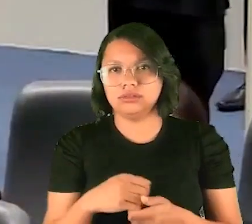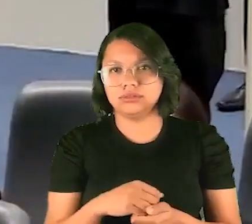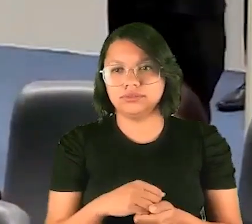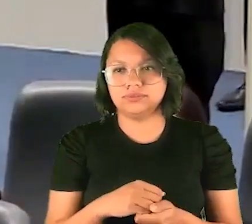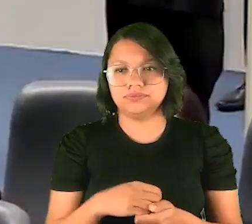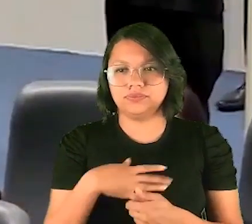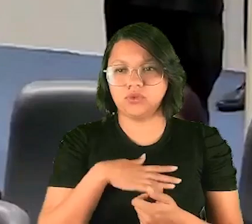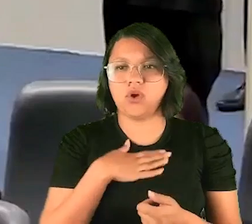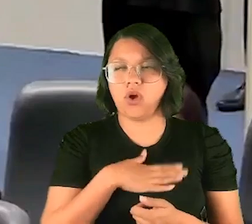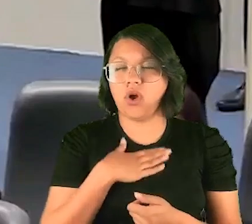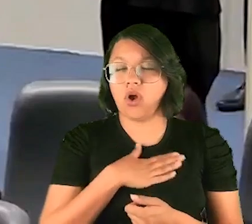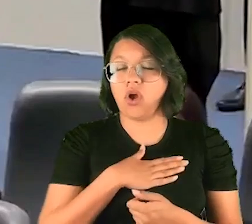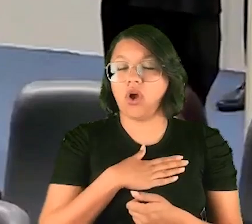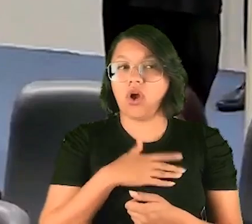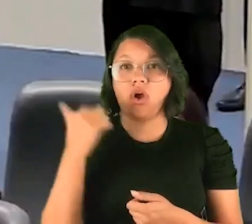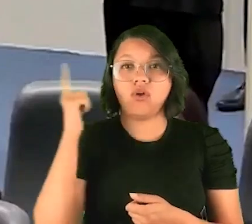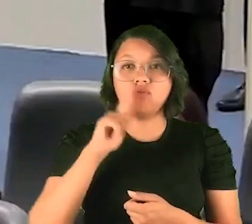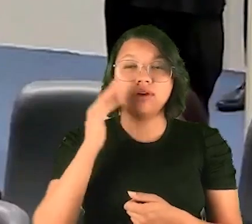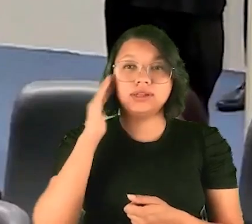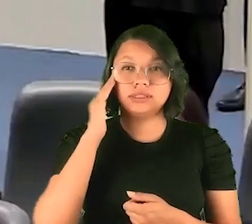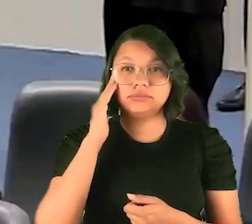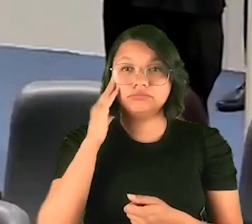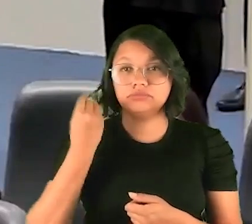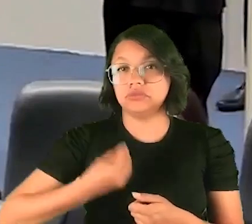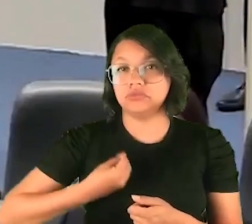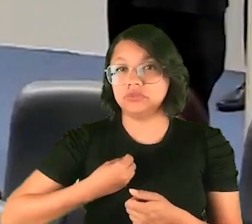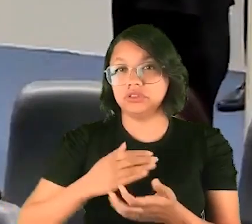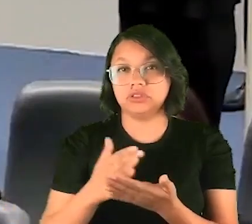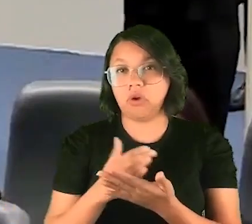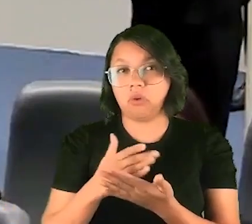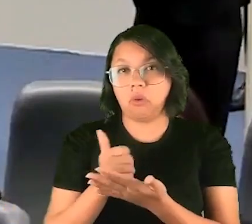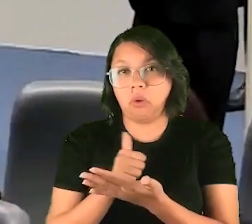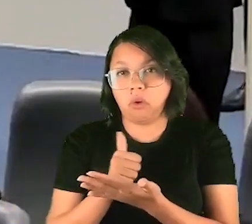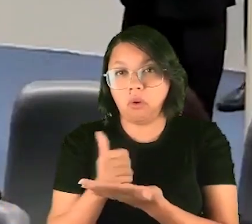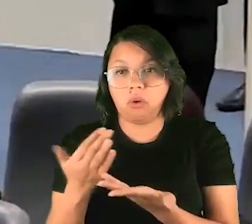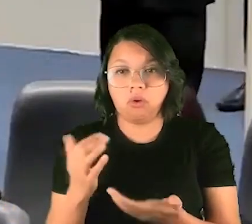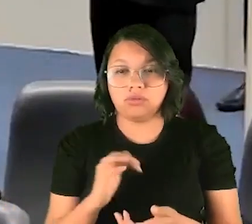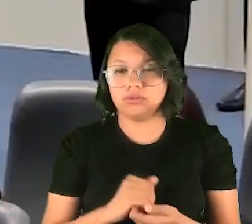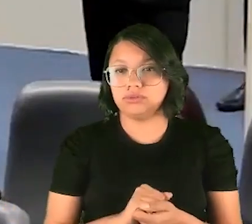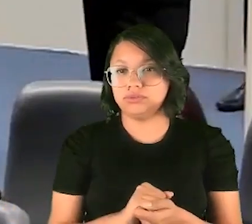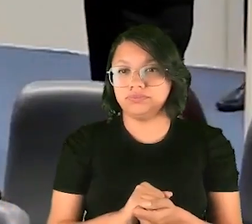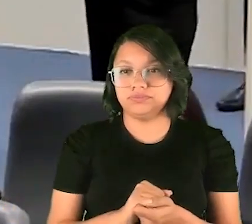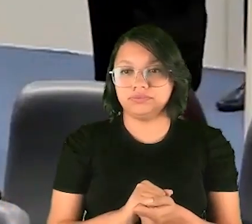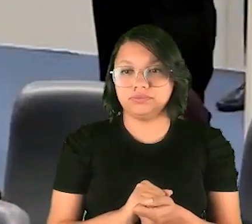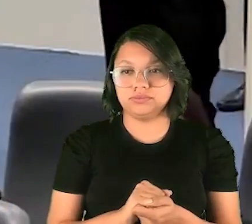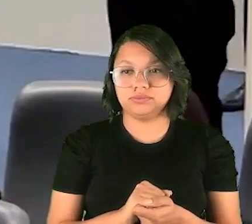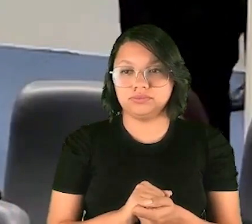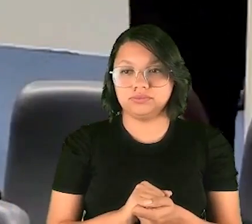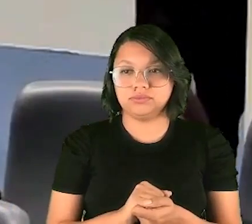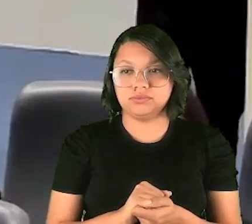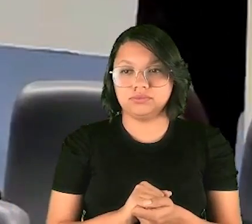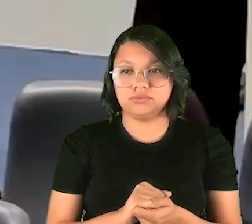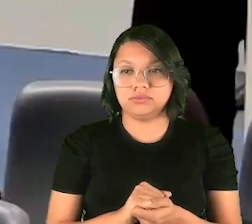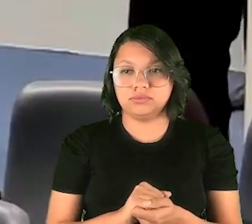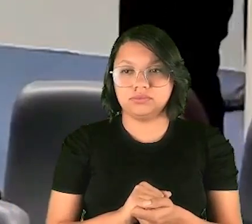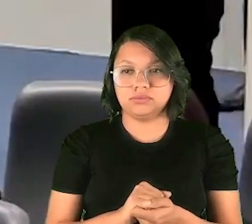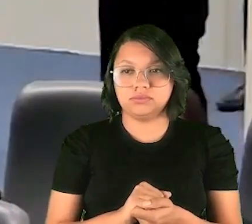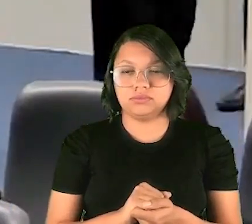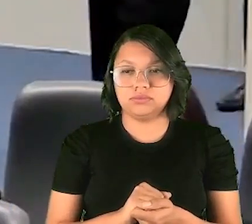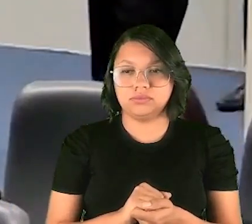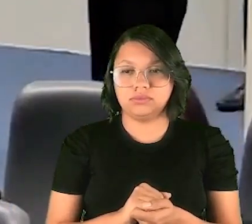mil, 40 mil por mês. É isso que eu gostaria de conseguir entender. Não existe nenhum tipo de